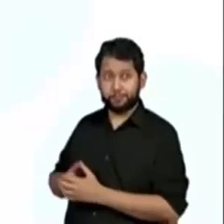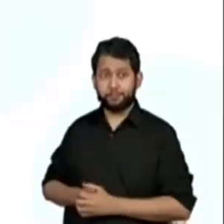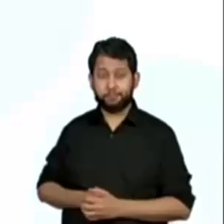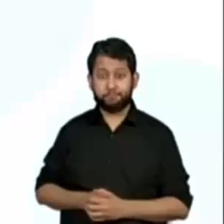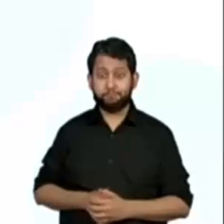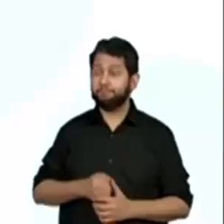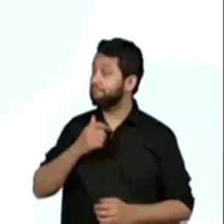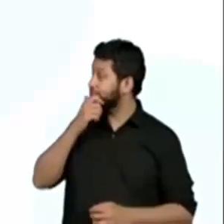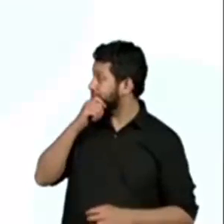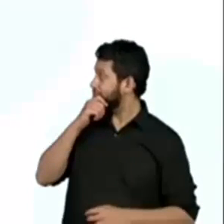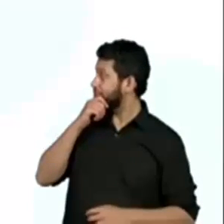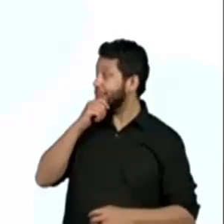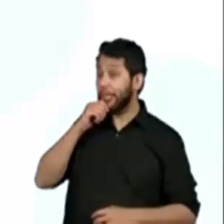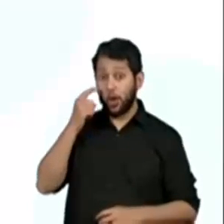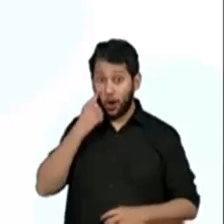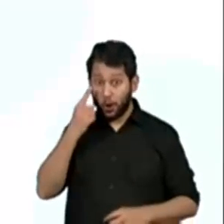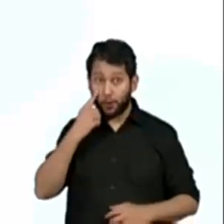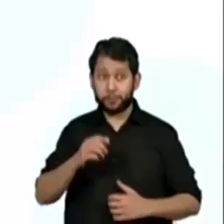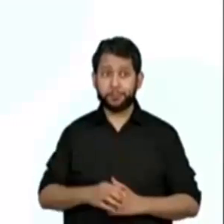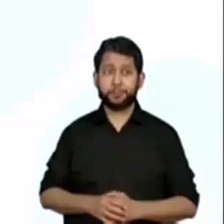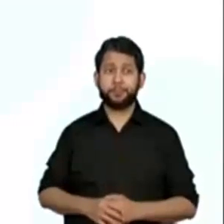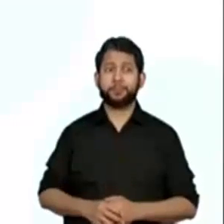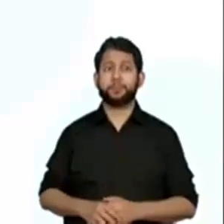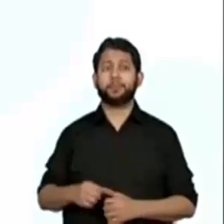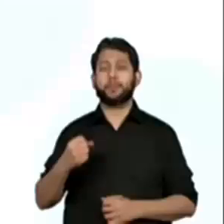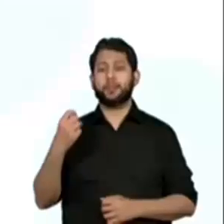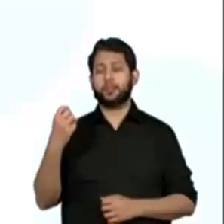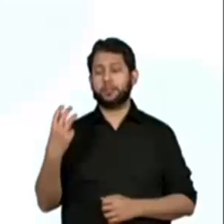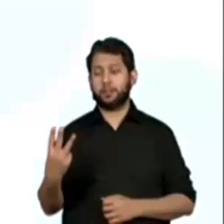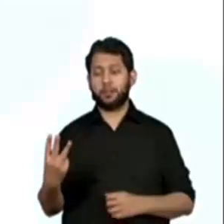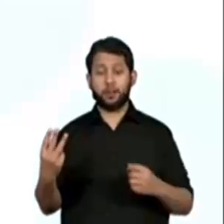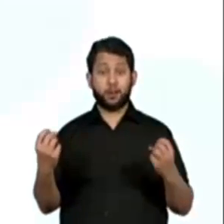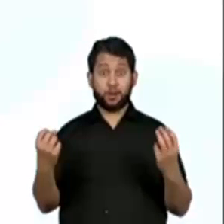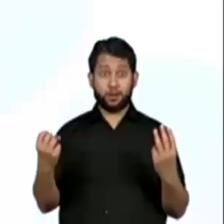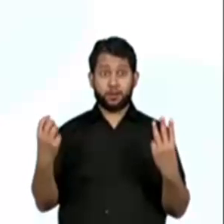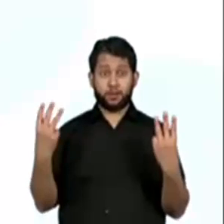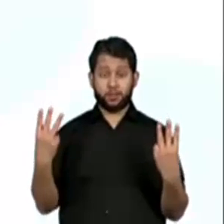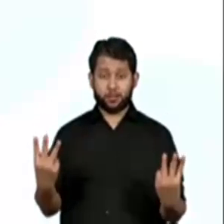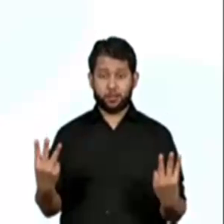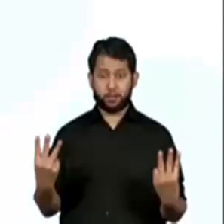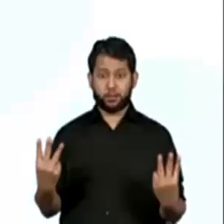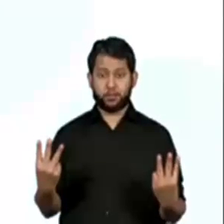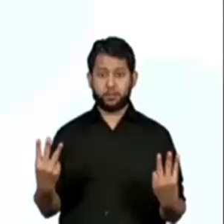Nesse caso, eu somei o valor de